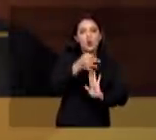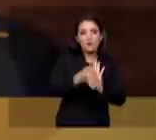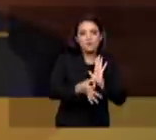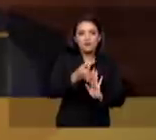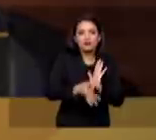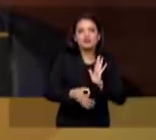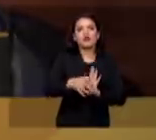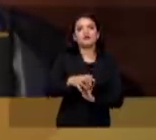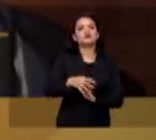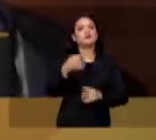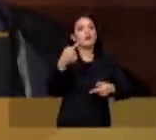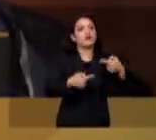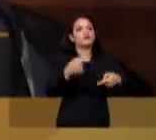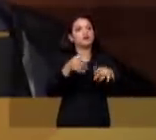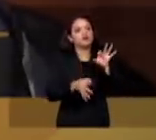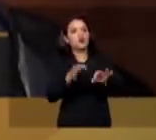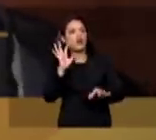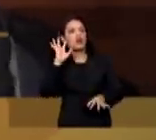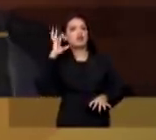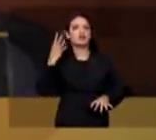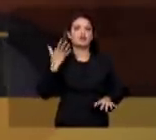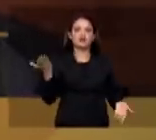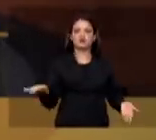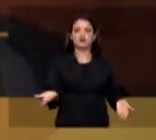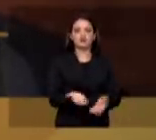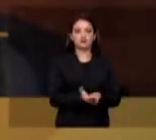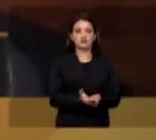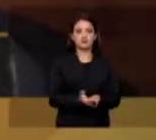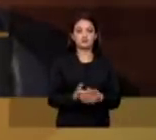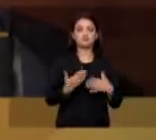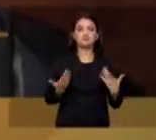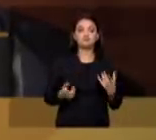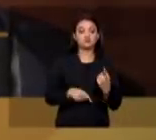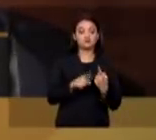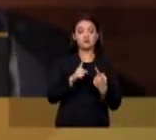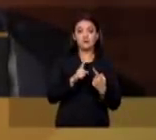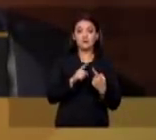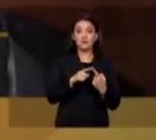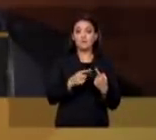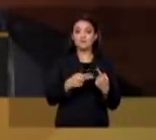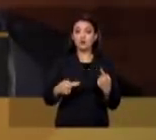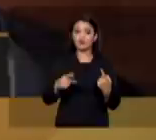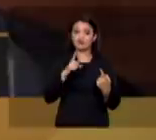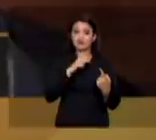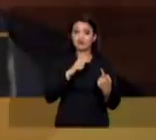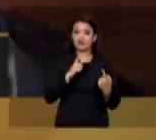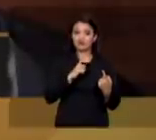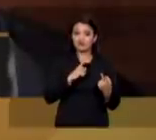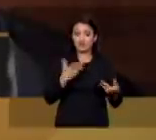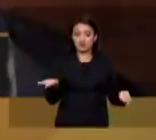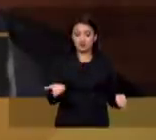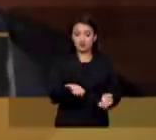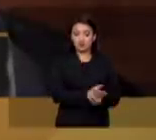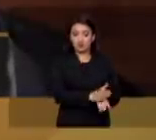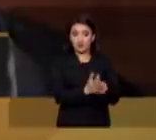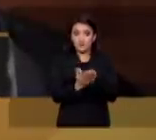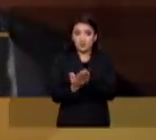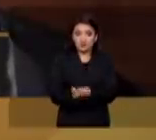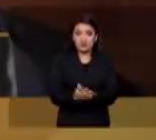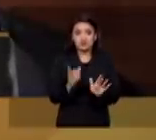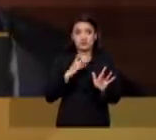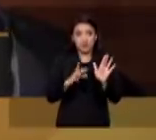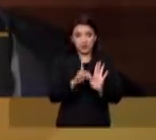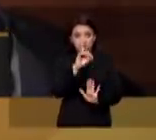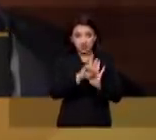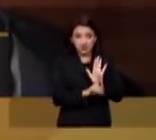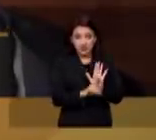caso concreto. Isso porque o primeiro elemento da relação processual subjacente ao direito de